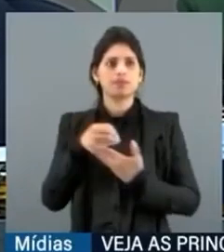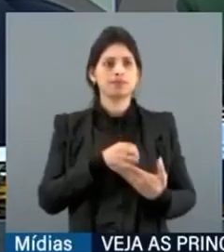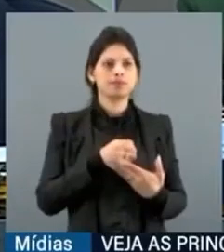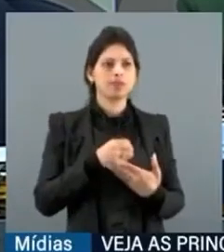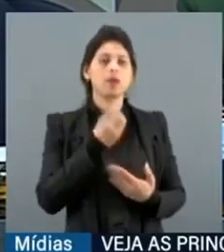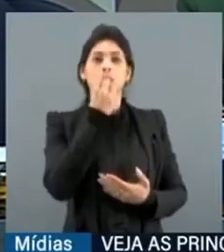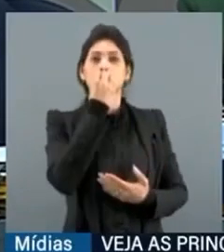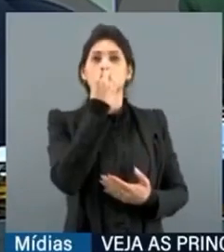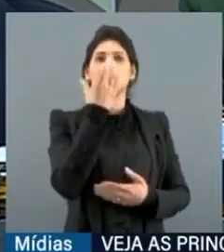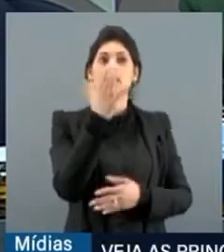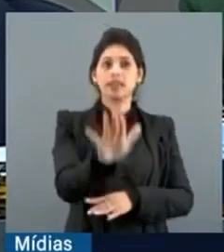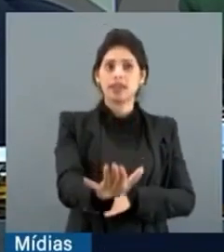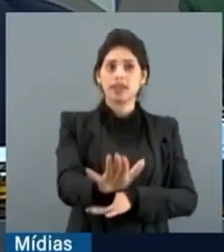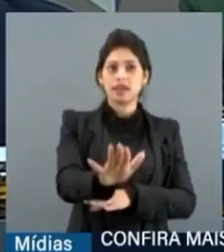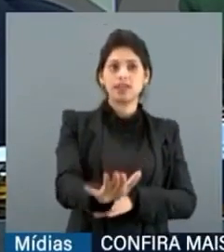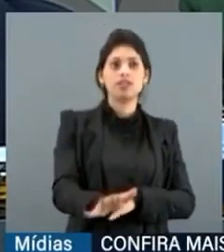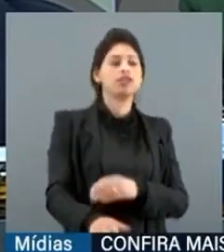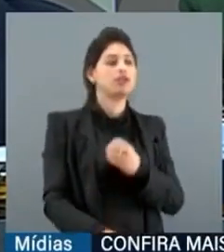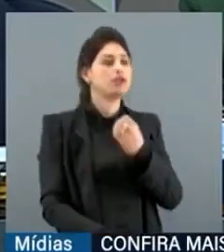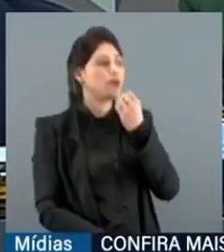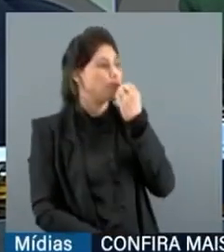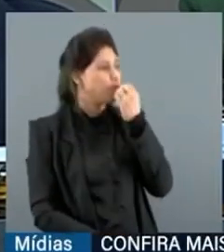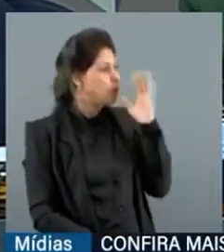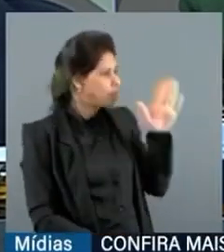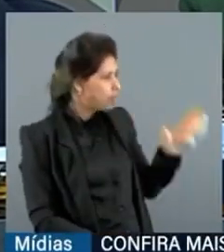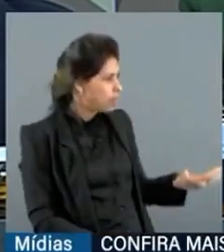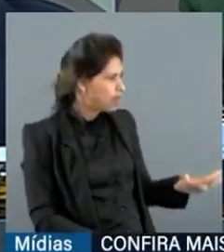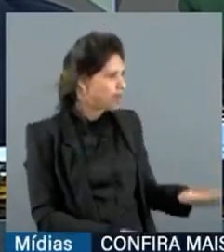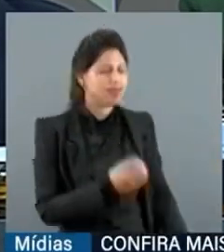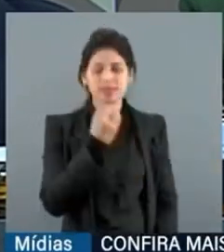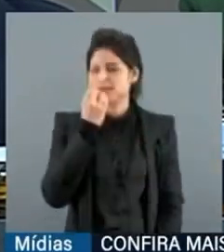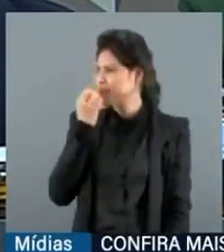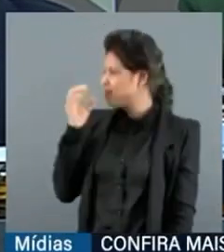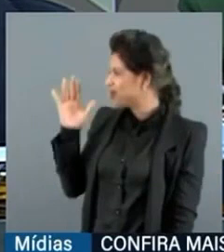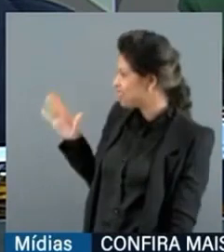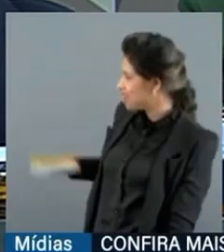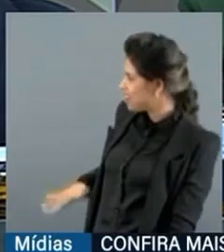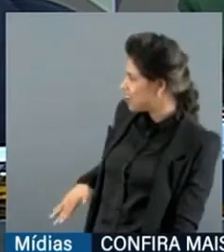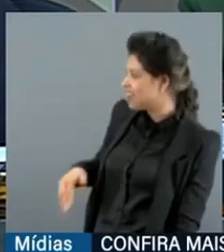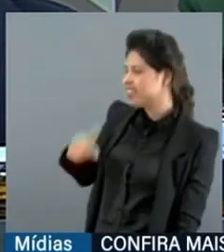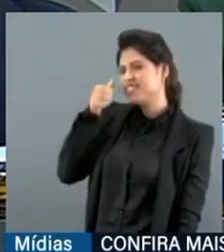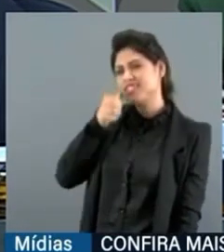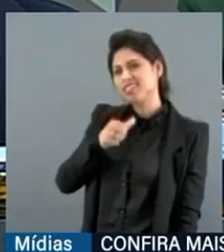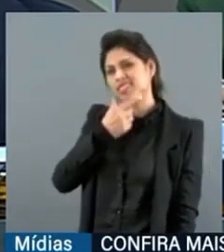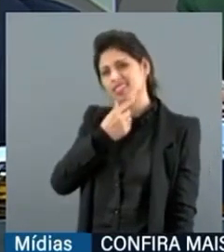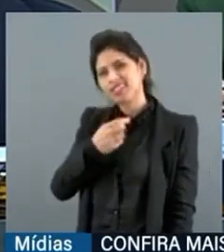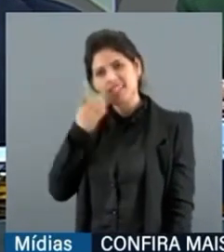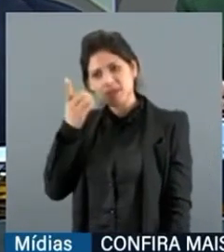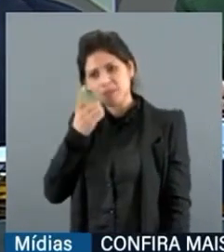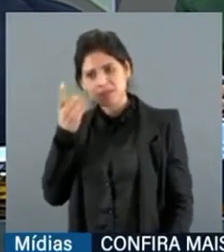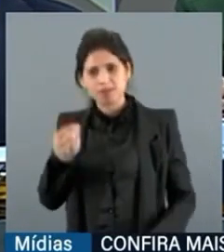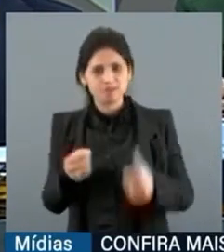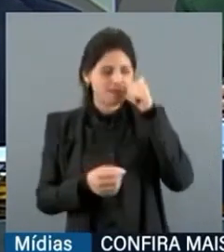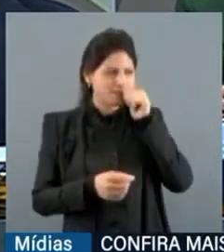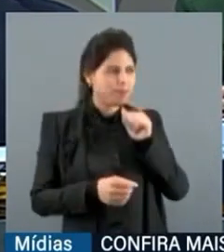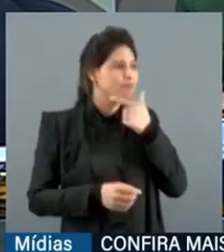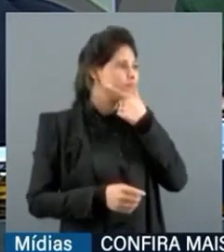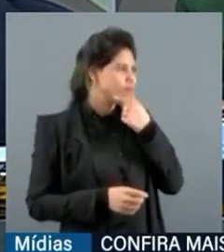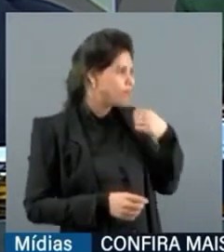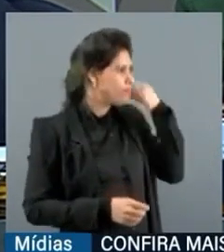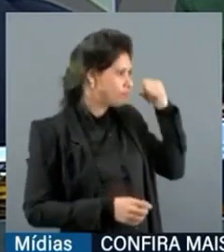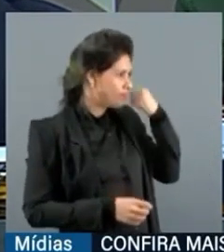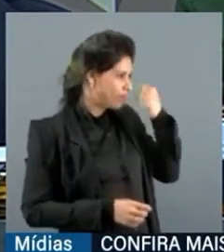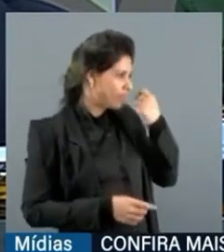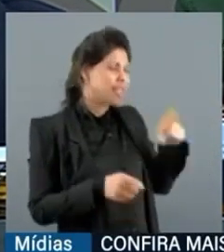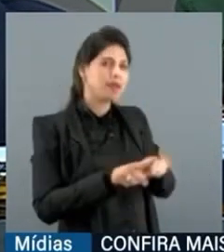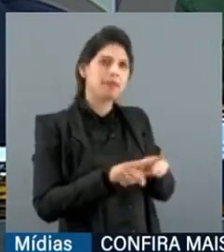Senhor presidente, boa tarde aos senadores, senadoras, deputados e deputadas, servidores dessa casa aqui, ao Mauro Cid, que está